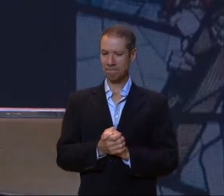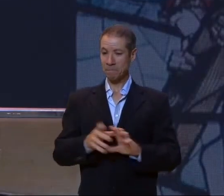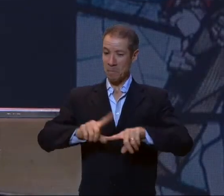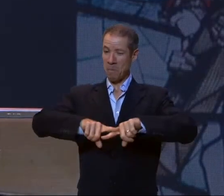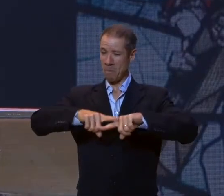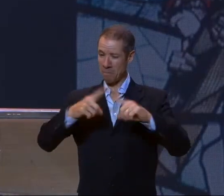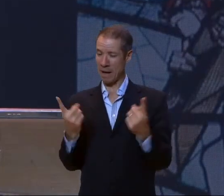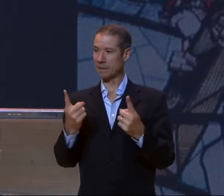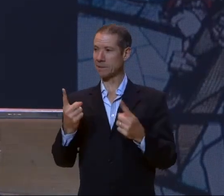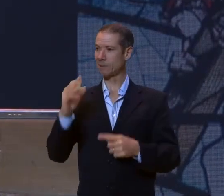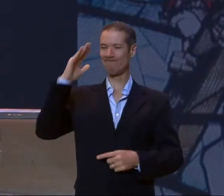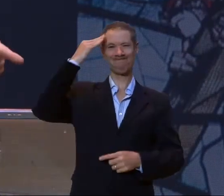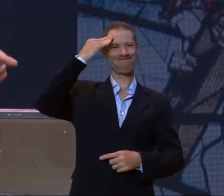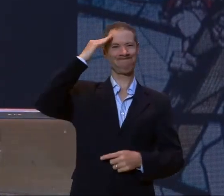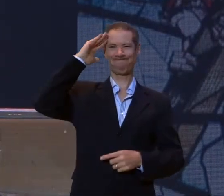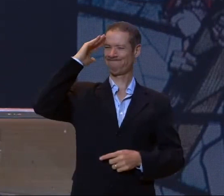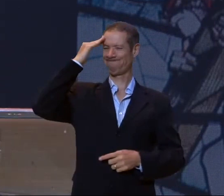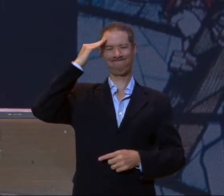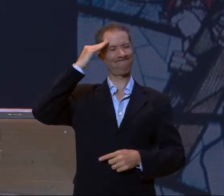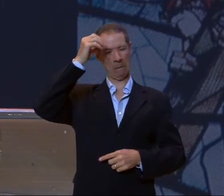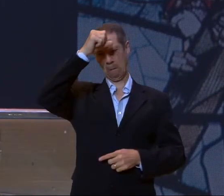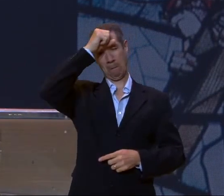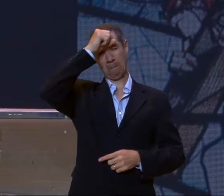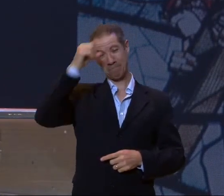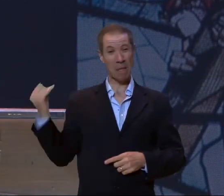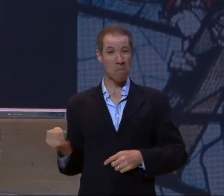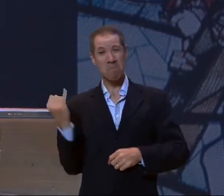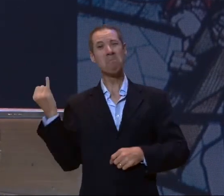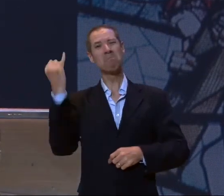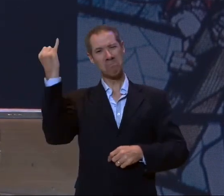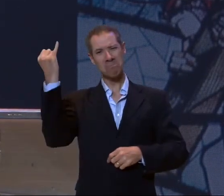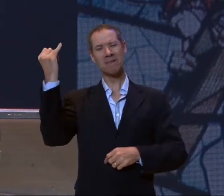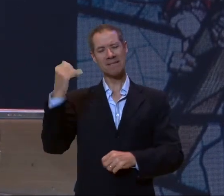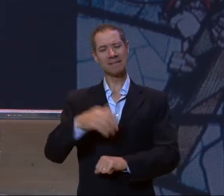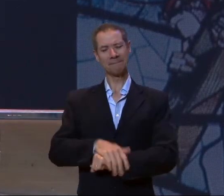Mas a gente não compreende a importância